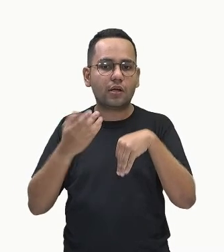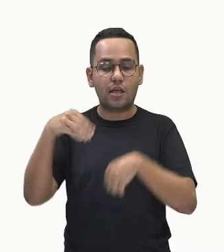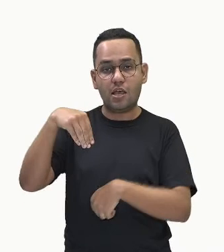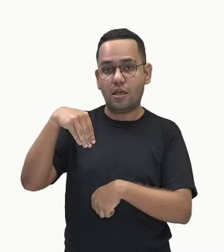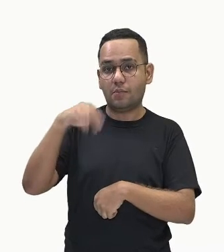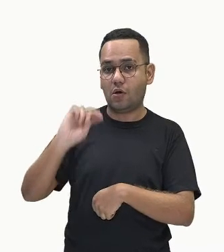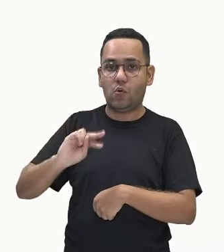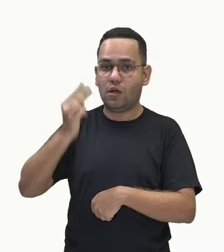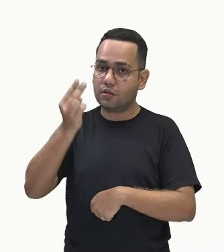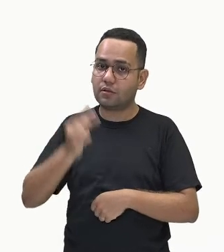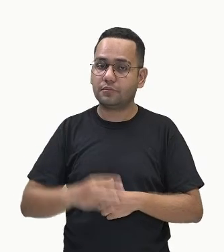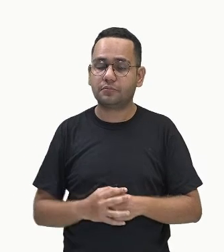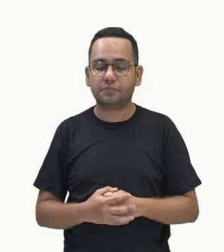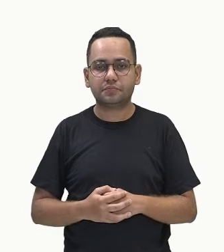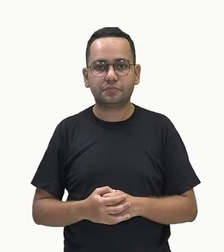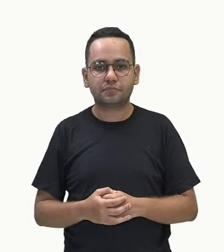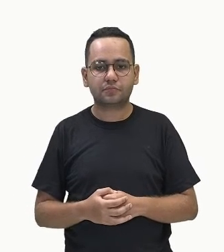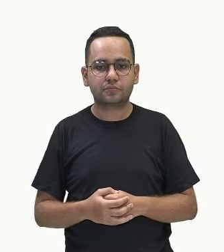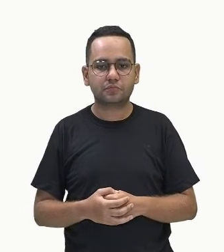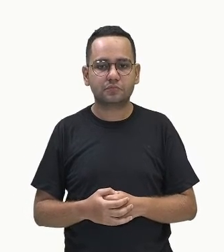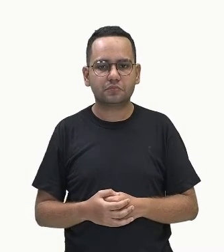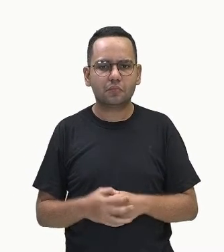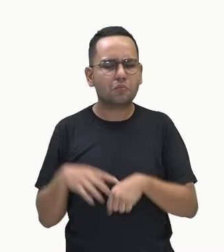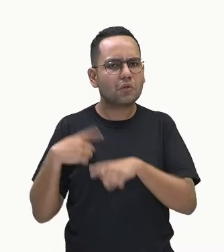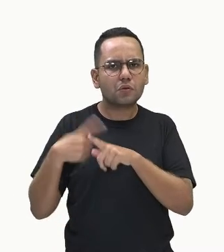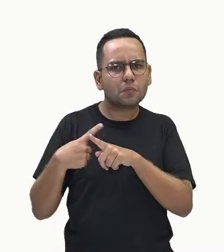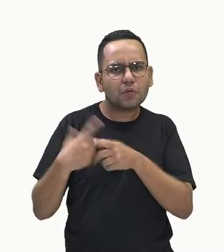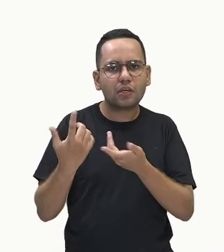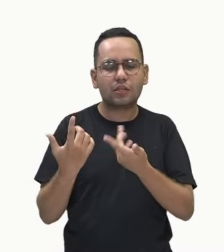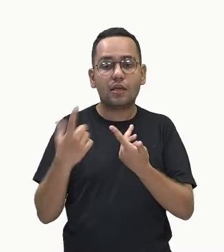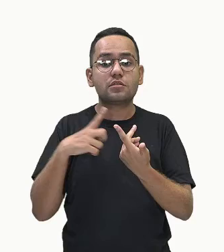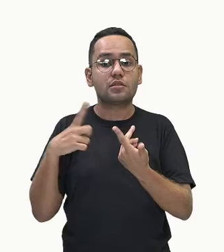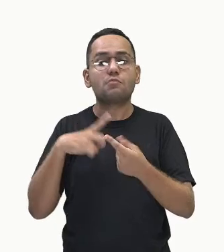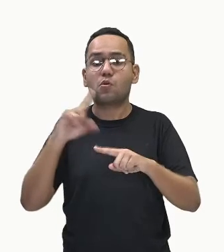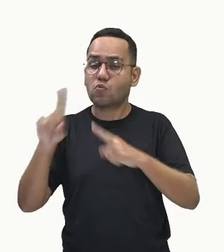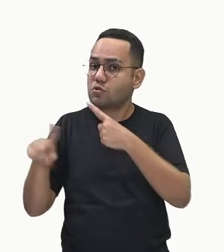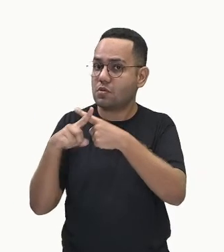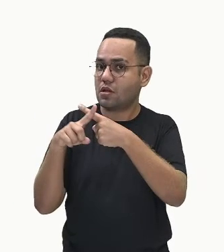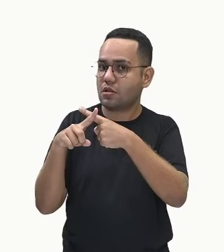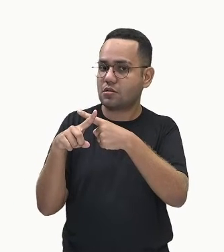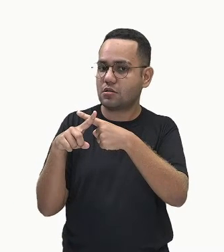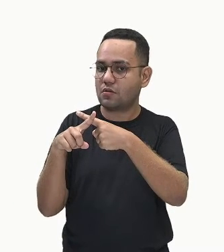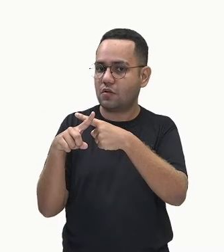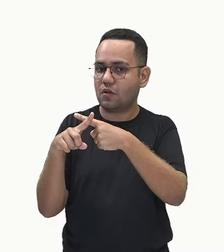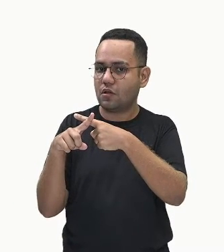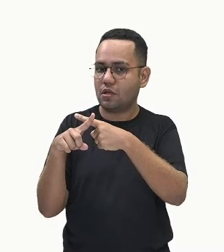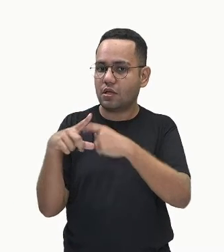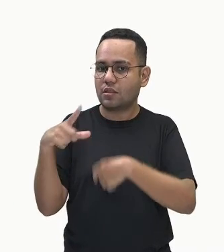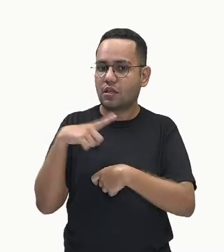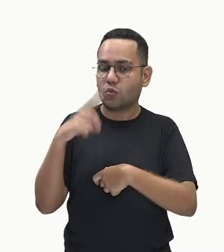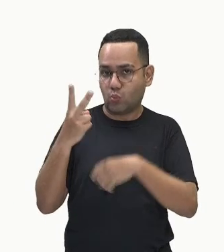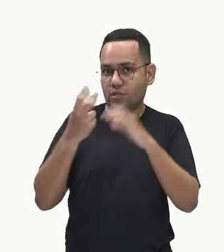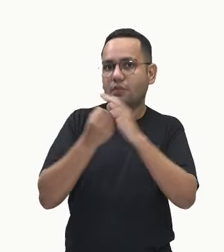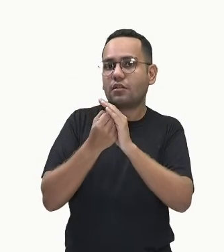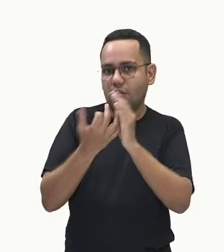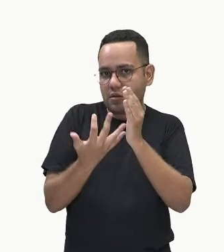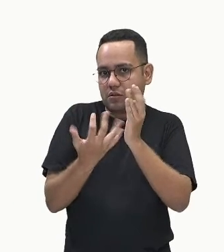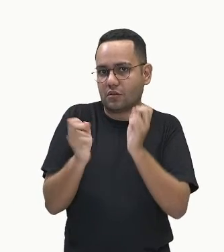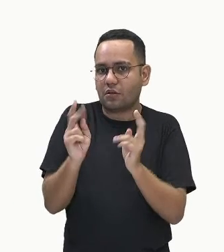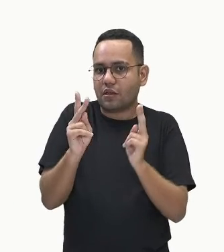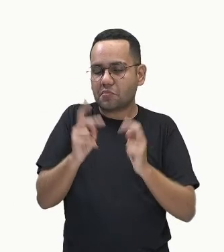ao quadrado. Por quê? Porque eu estou multiplicando aí duas dimensões, tá